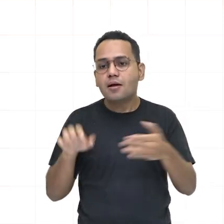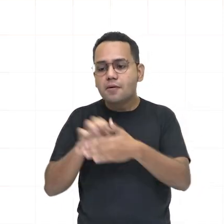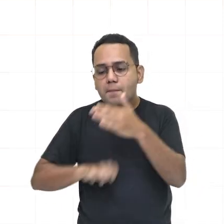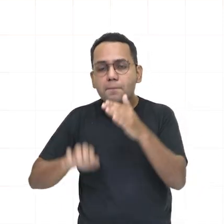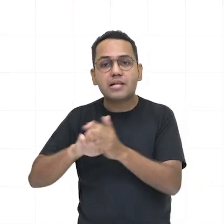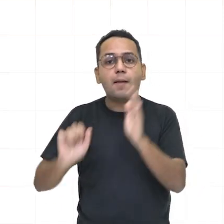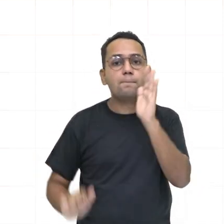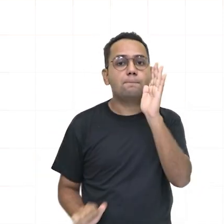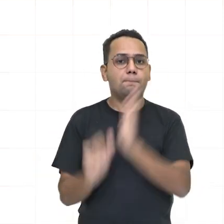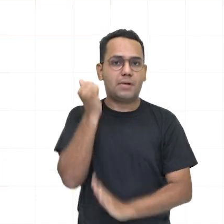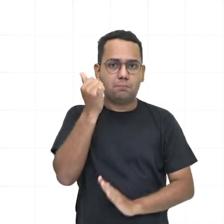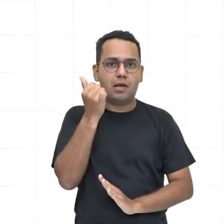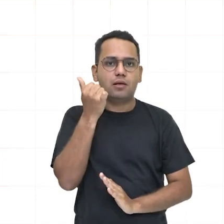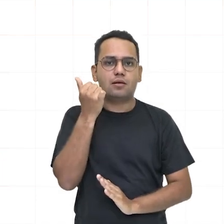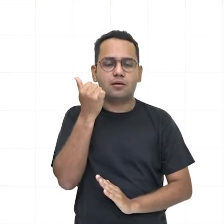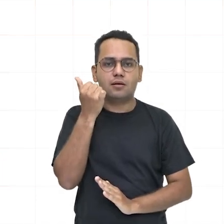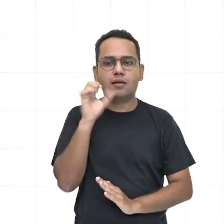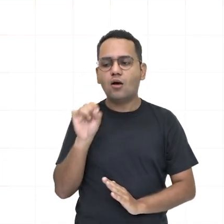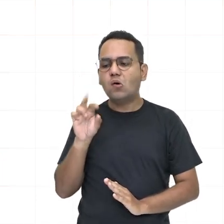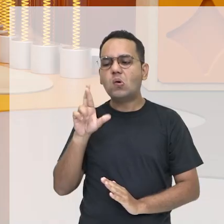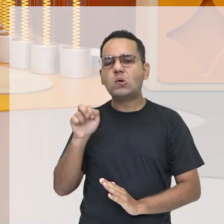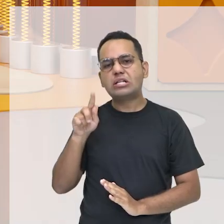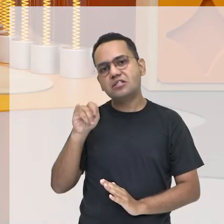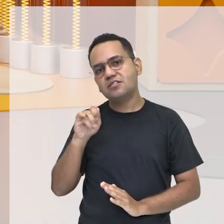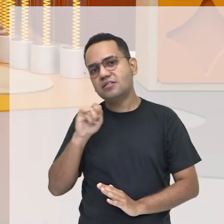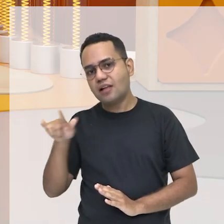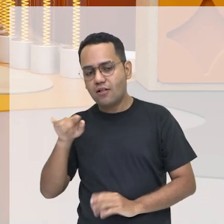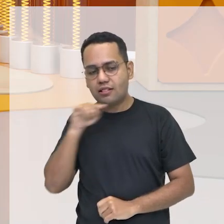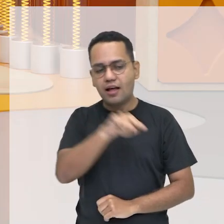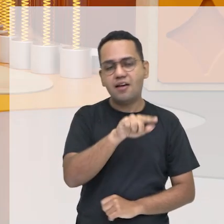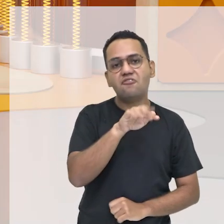tá. Vamos chegar um pouquinho à frente,